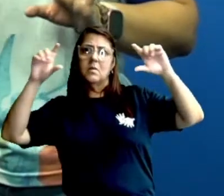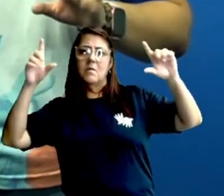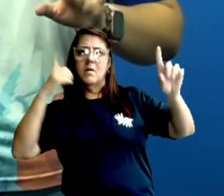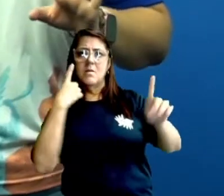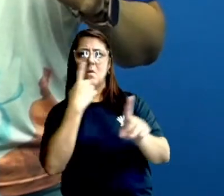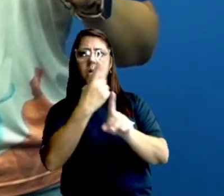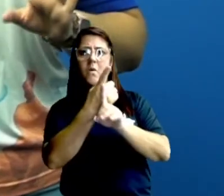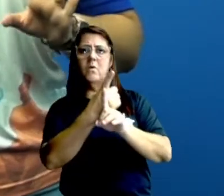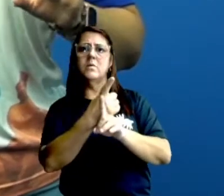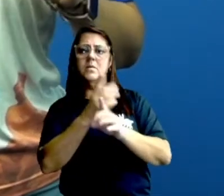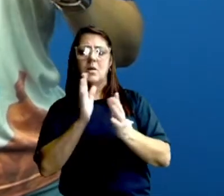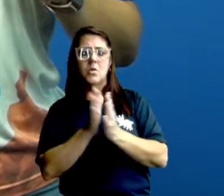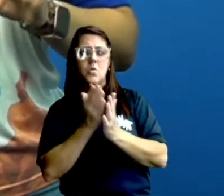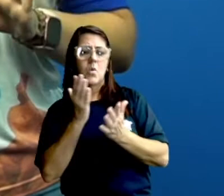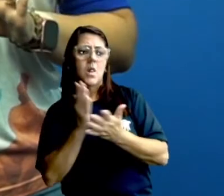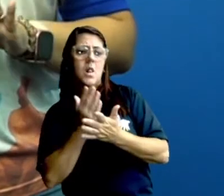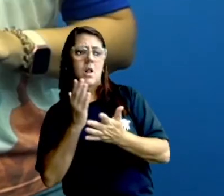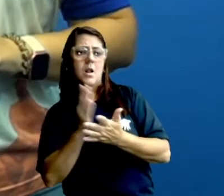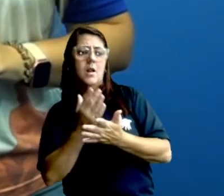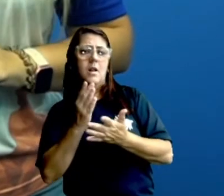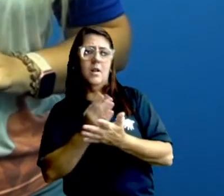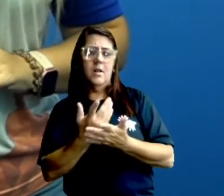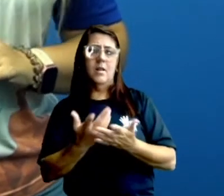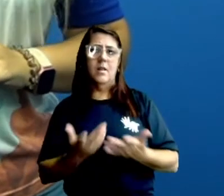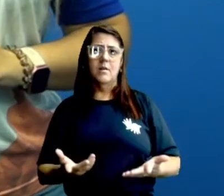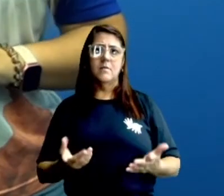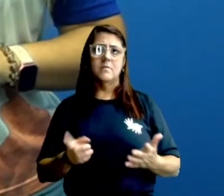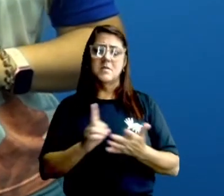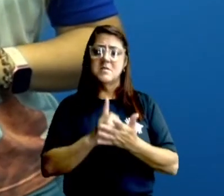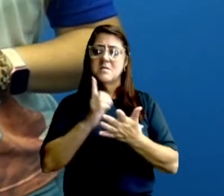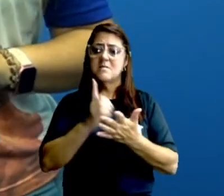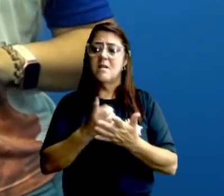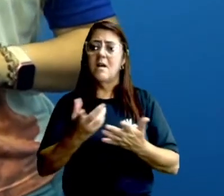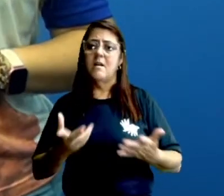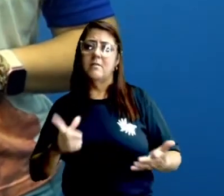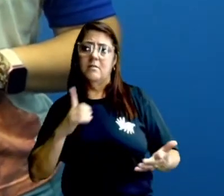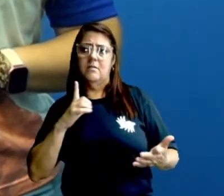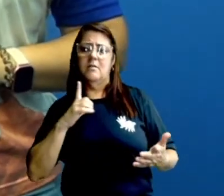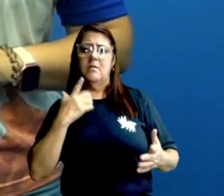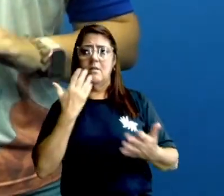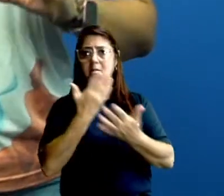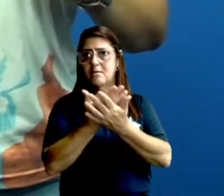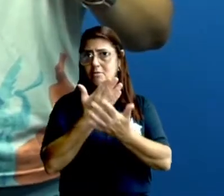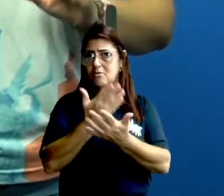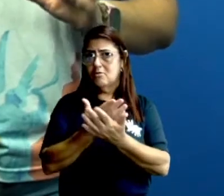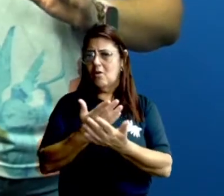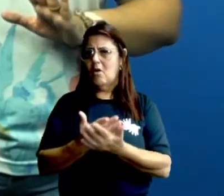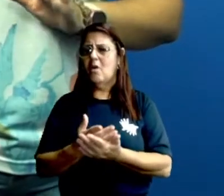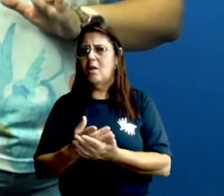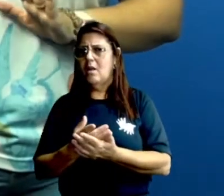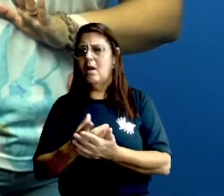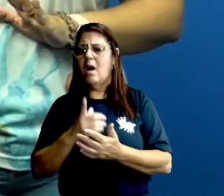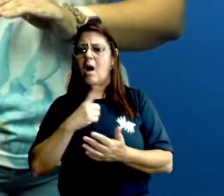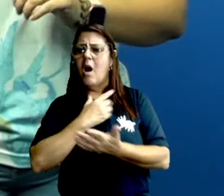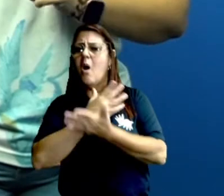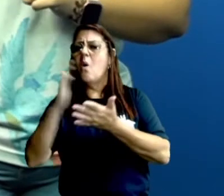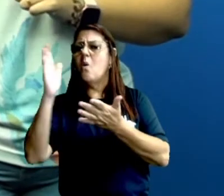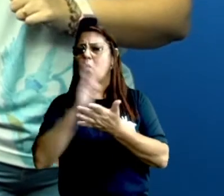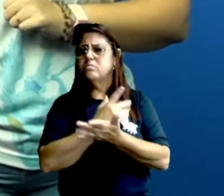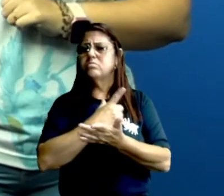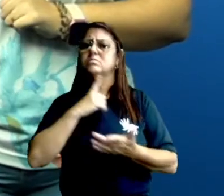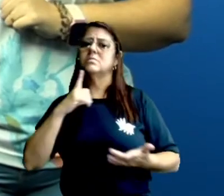achar na maioria dos livros didáticos, naqueles livros que você tem em casa que a gente estuda na escola. A maioria desses